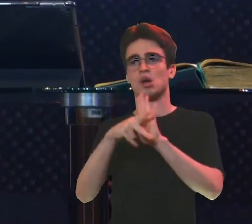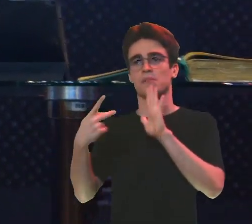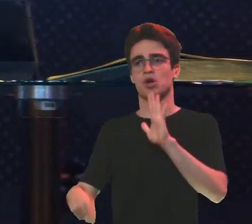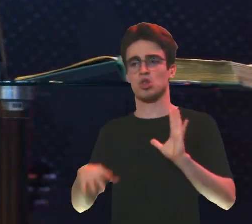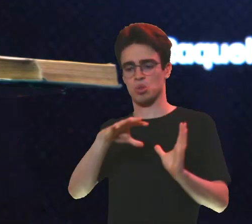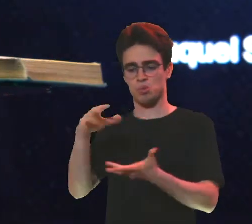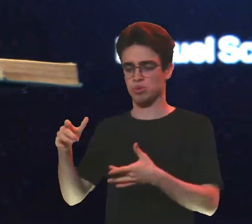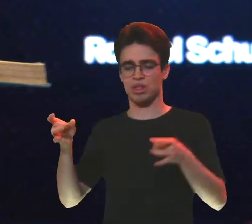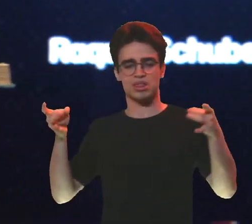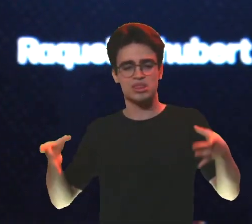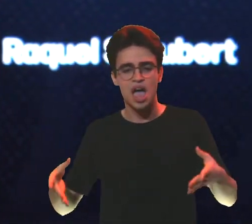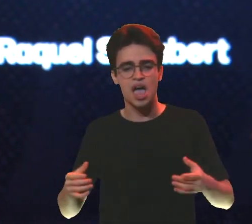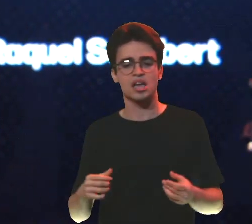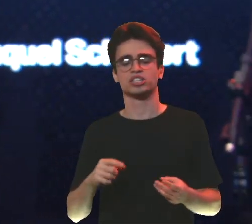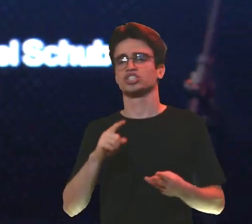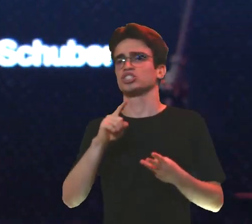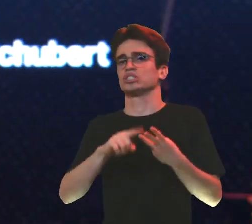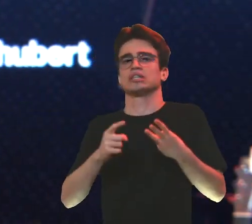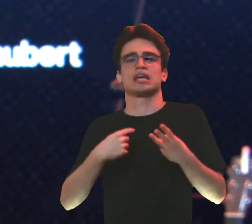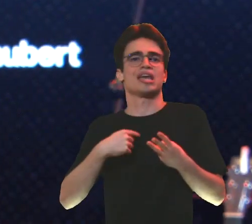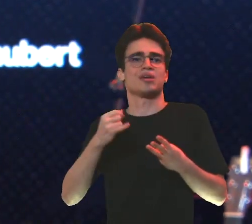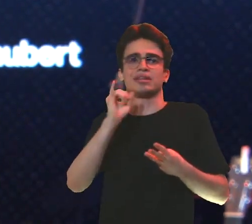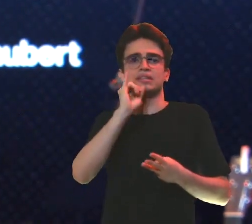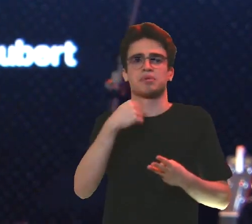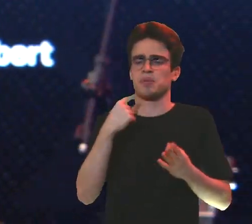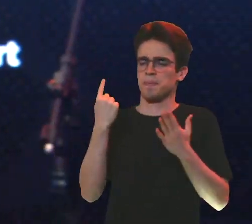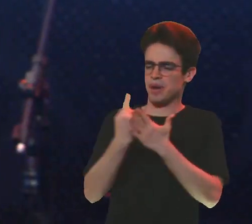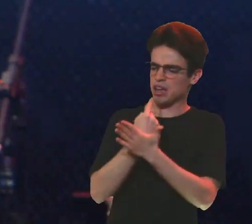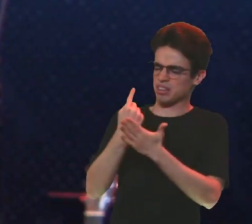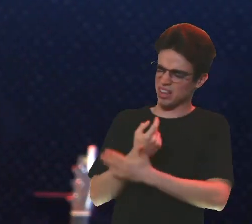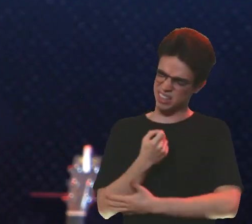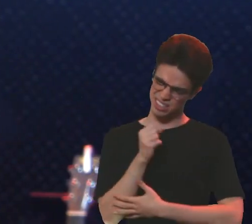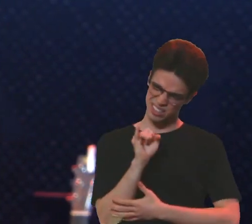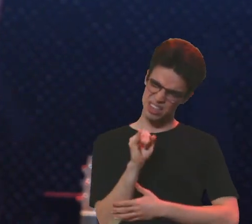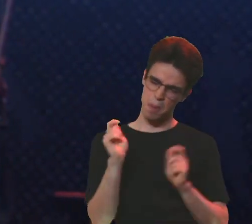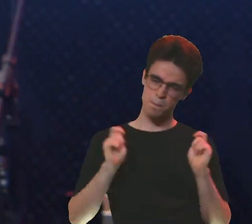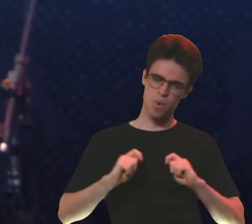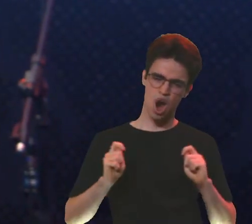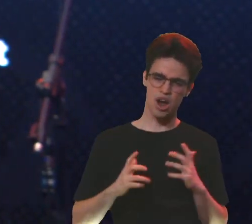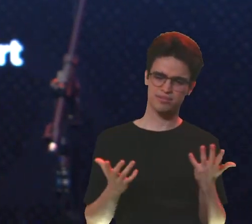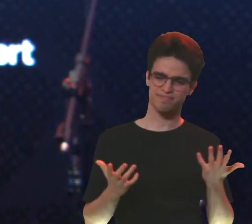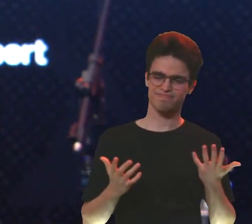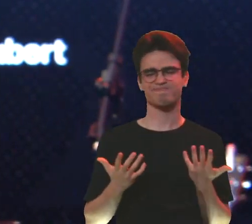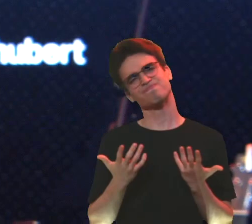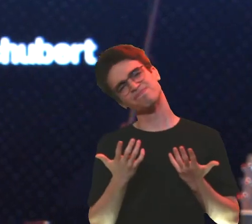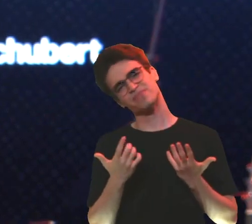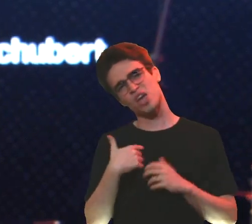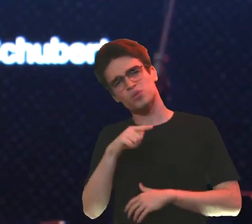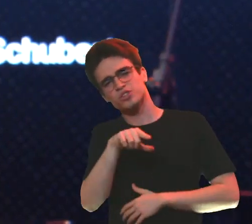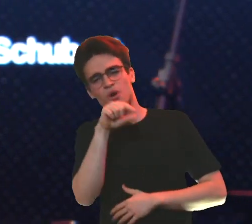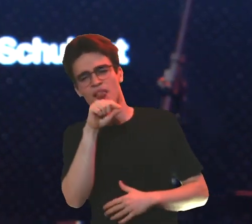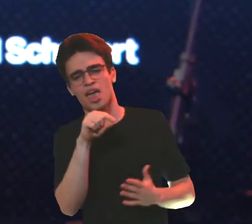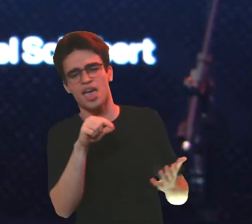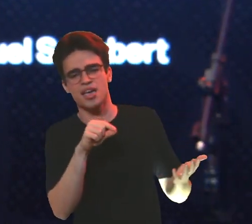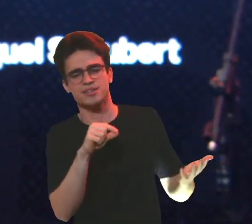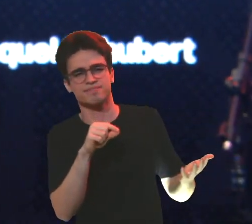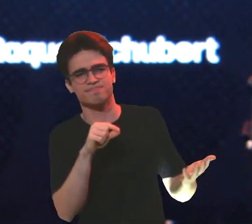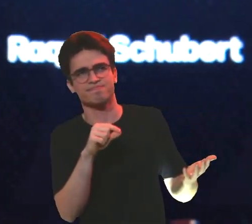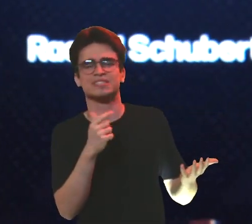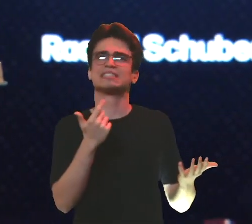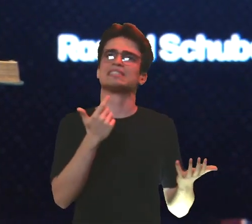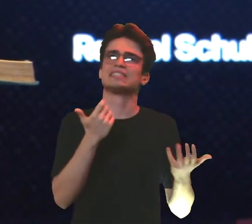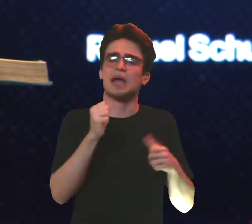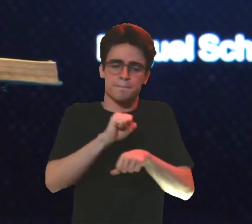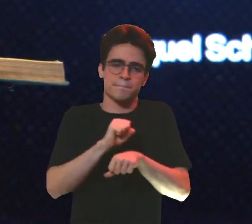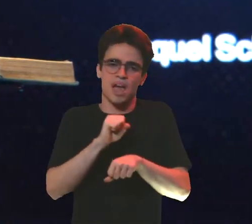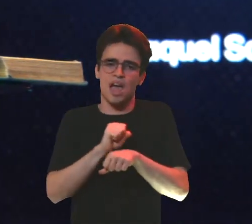mundo, a você não ficar sempre se perguntando, será que vale a pena? Ah, mas eu vou escolher esperar